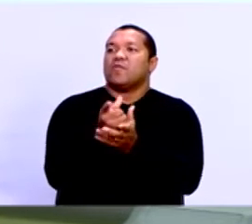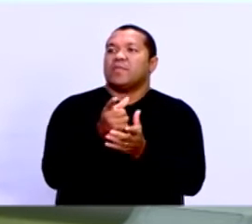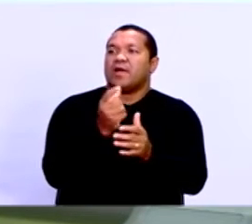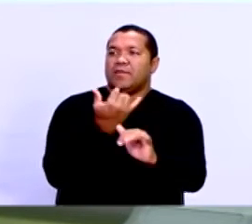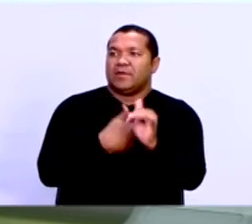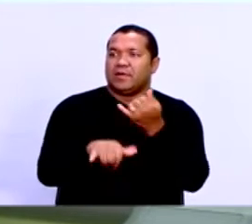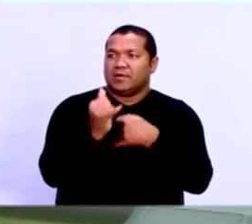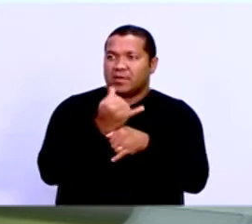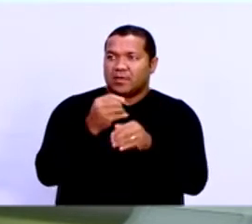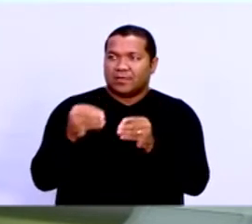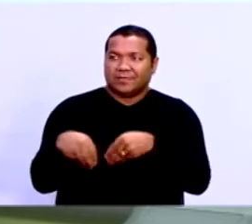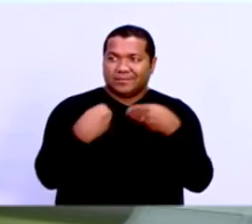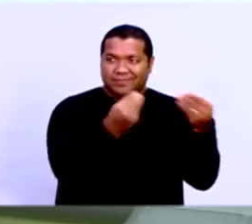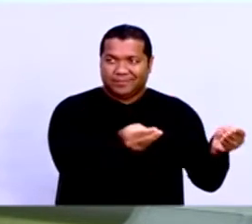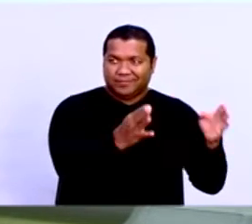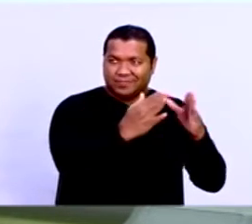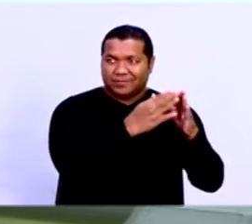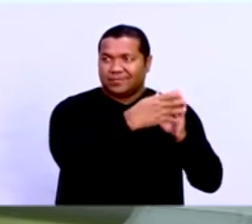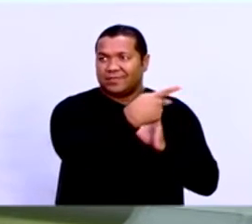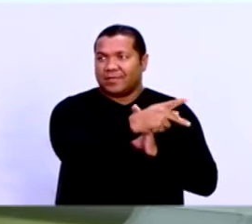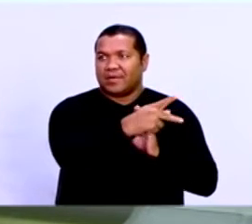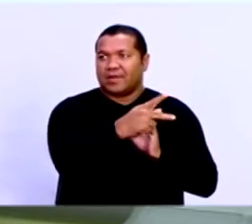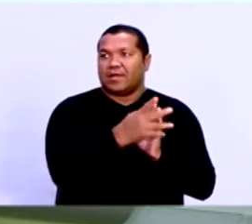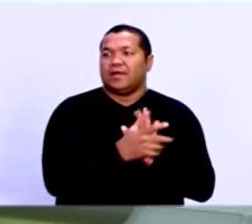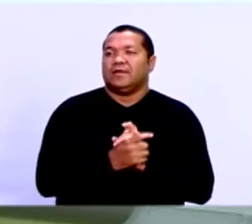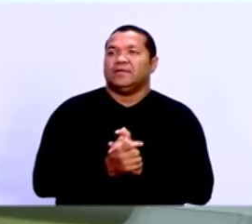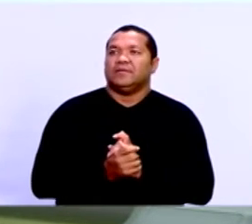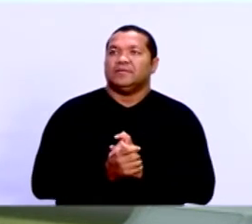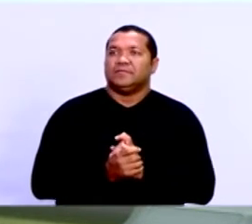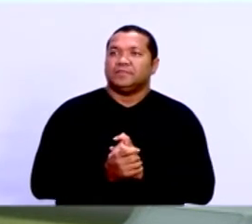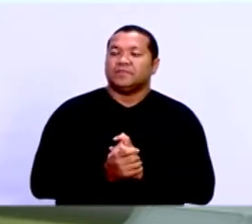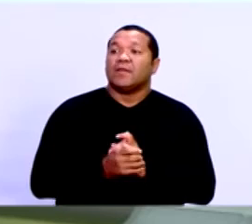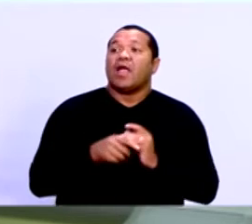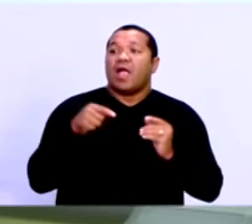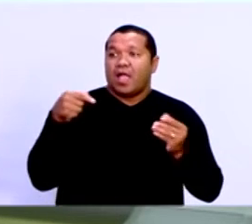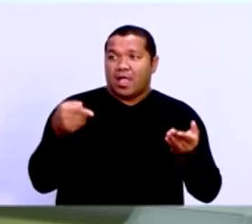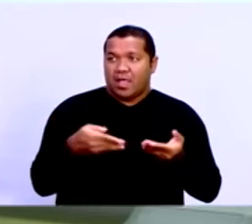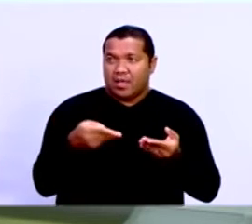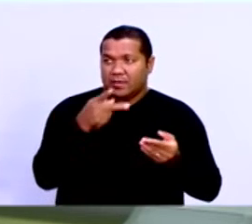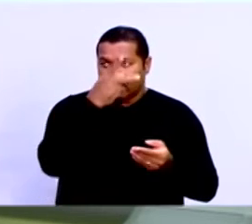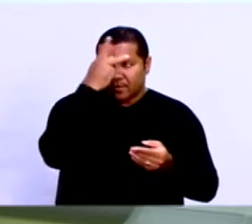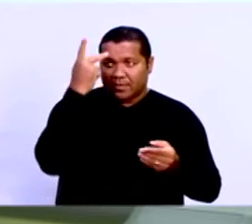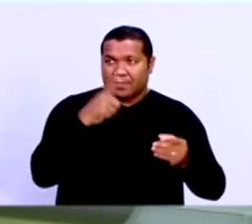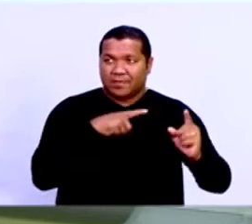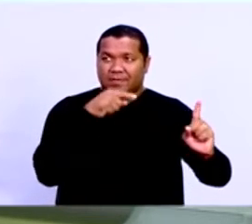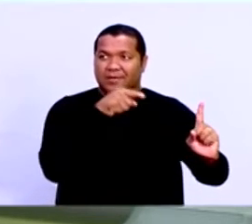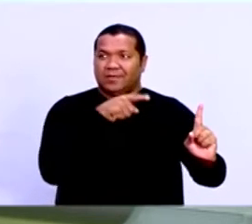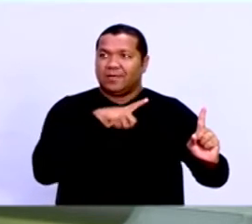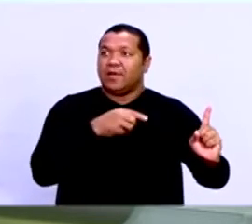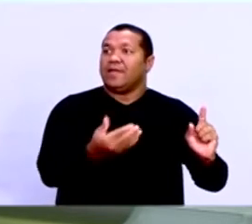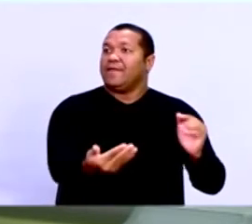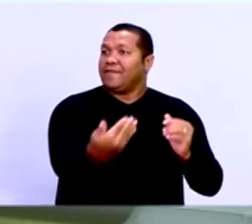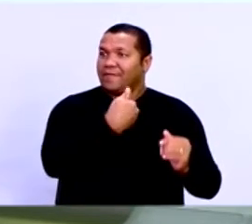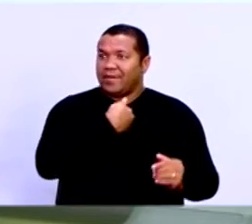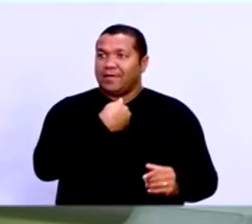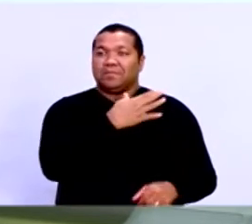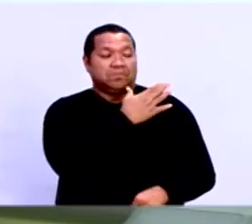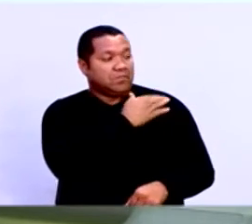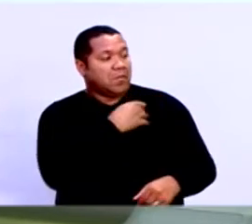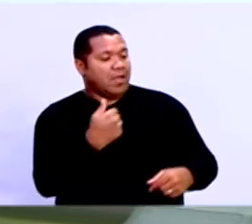lá em casa online esse cliente ele vai me procurar eu